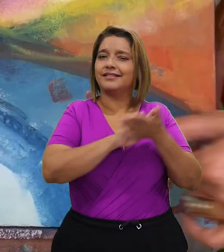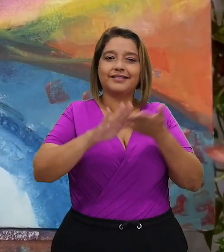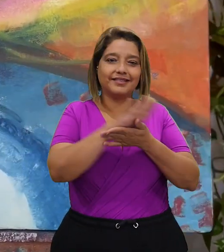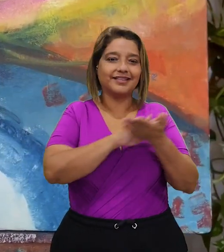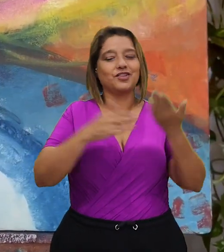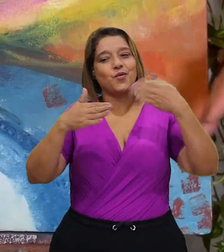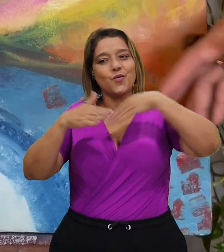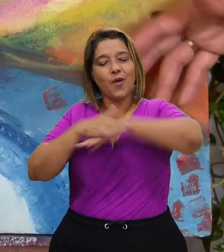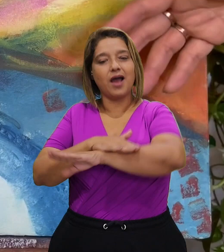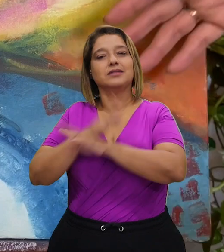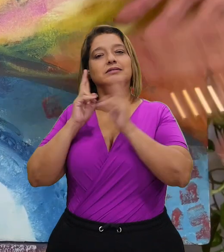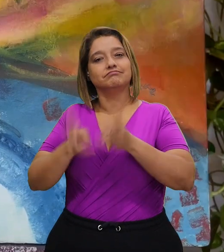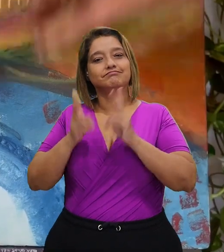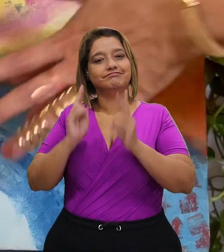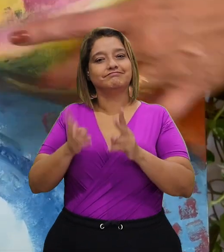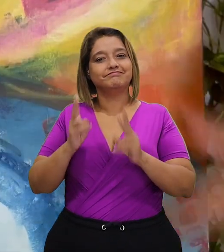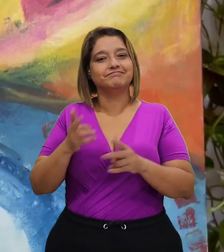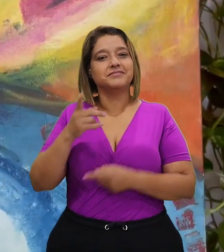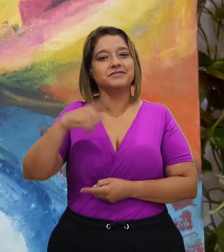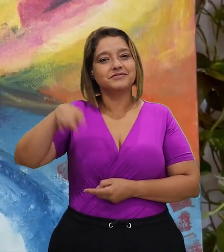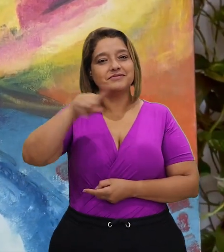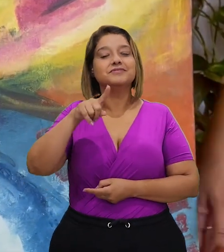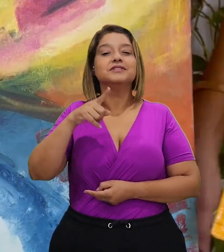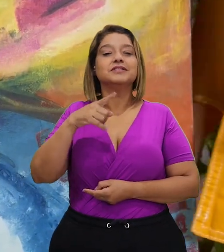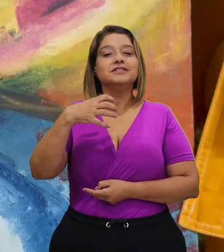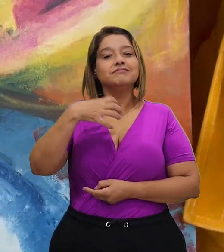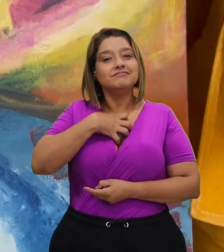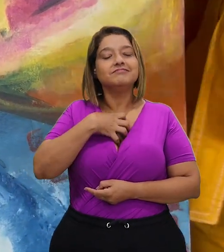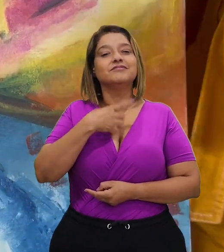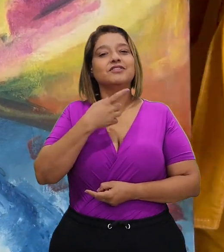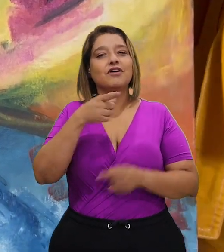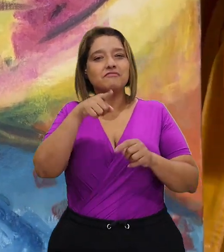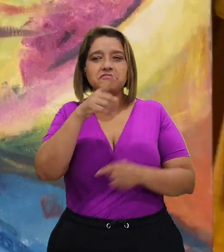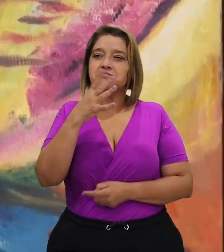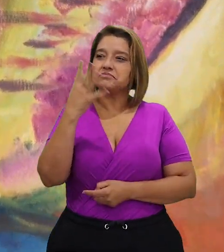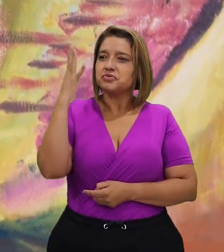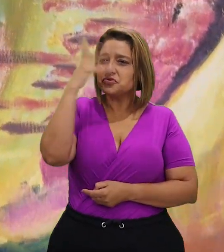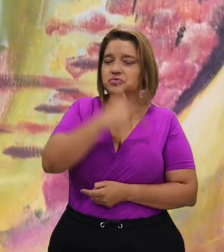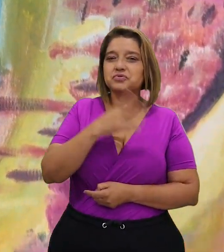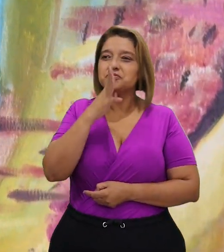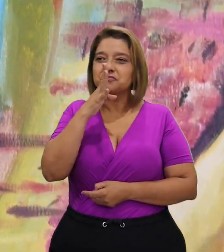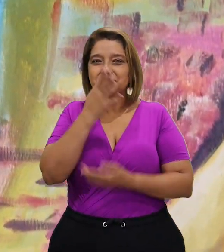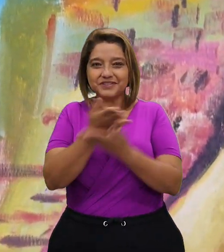lago, aonde você pode mergulhar no seu universo.